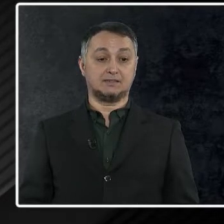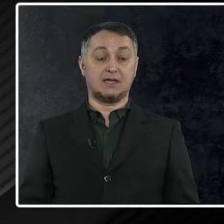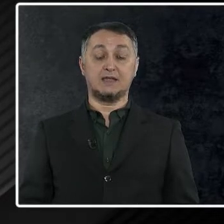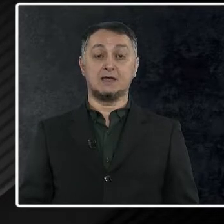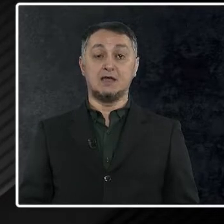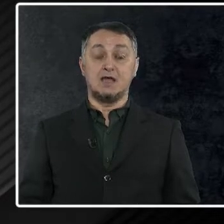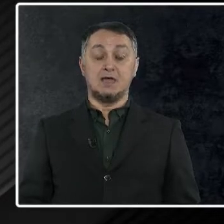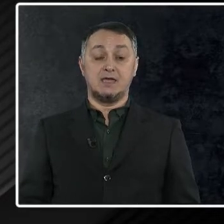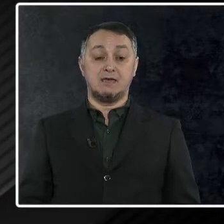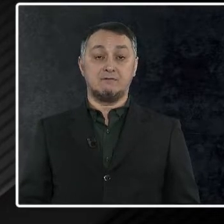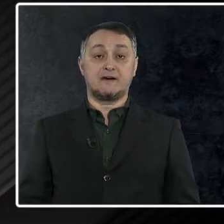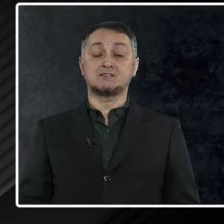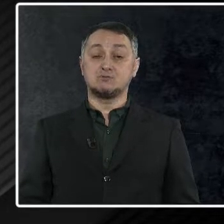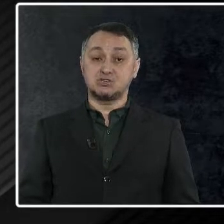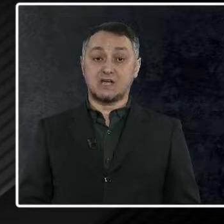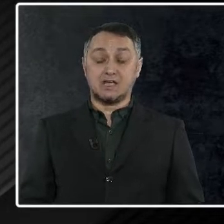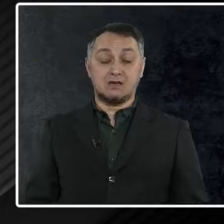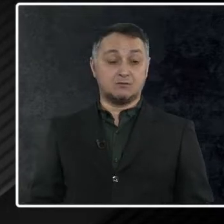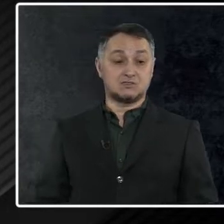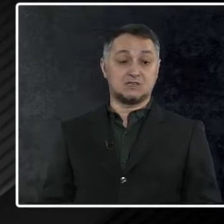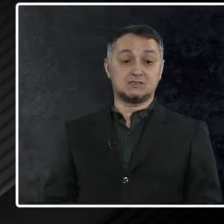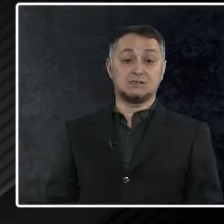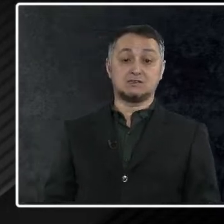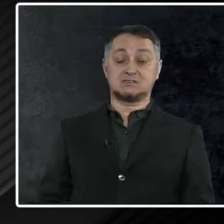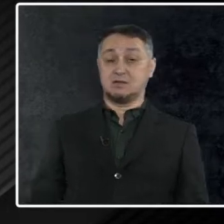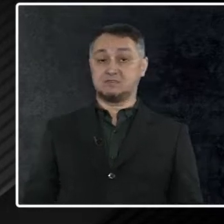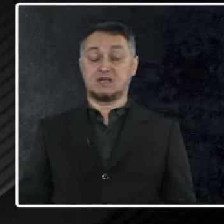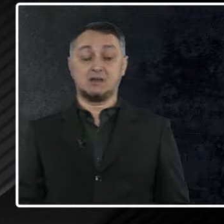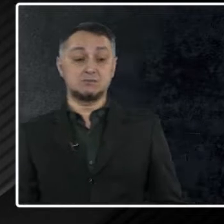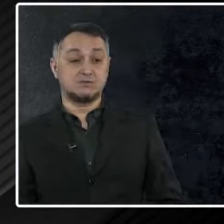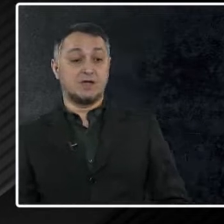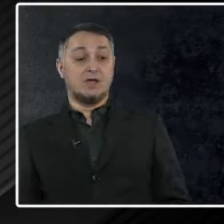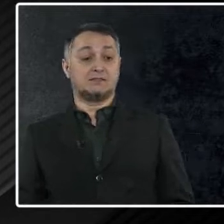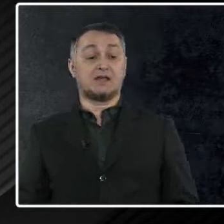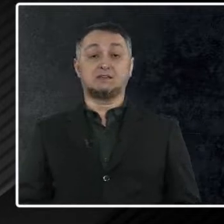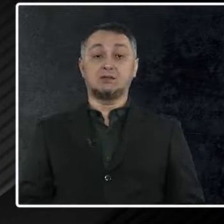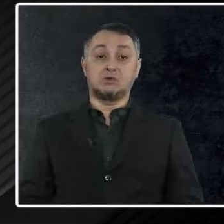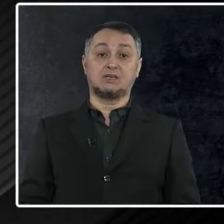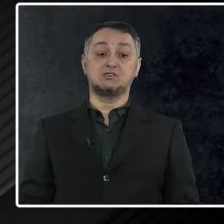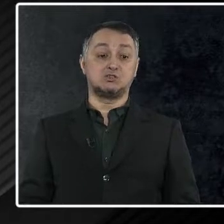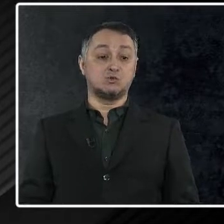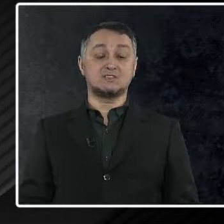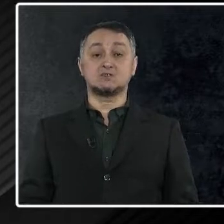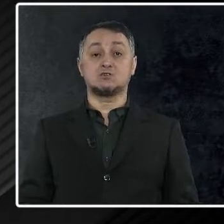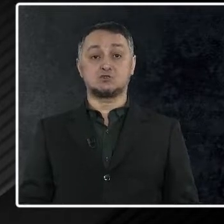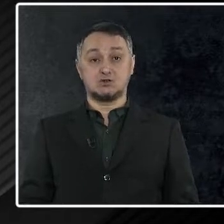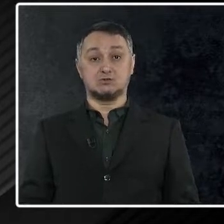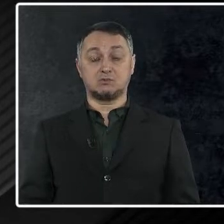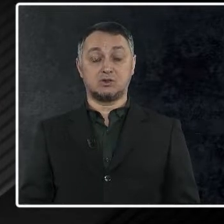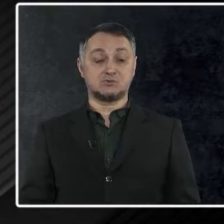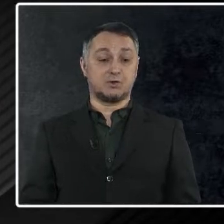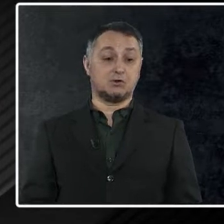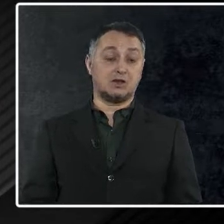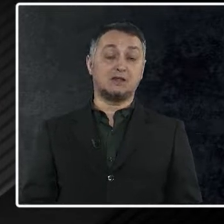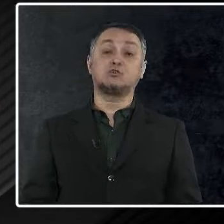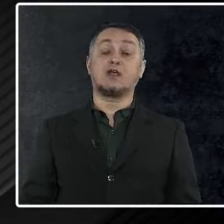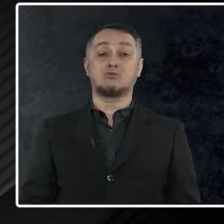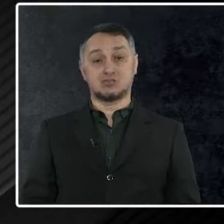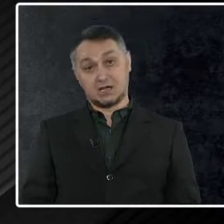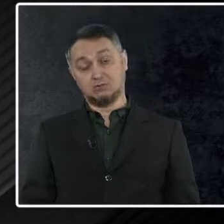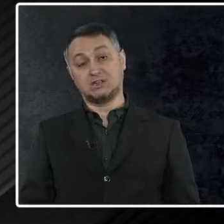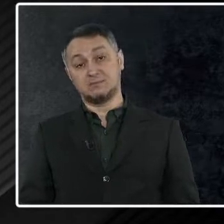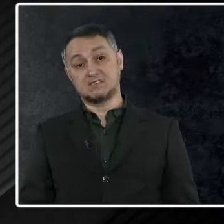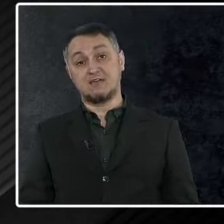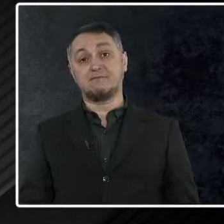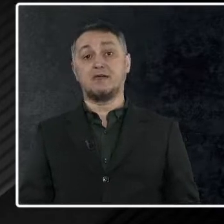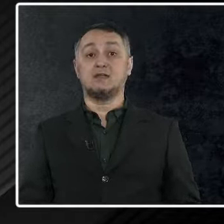da matéria, faço um destaque a vocês que nós sempre estaremos tratando aqui de duas resoluções do Tribunal Superior Eleitoral,